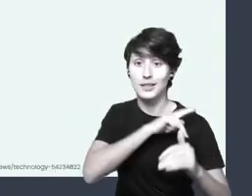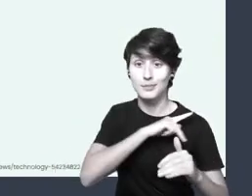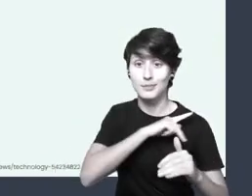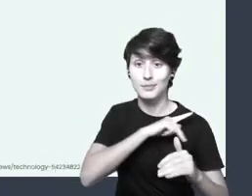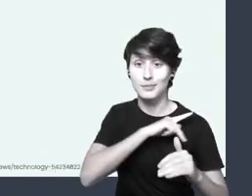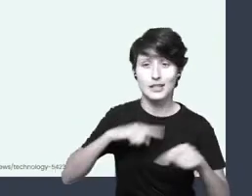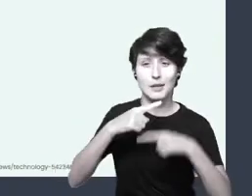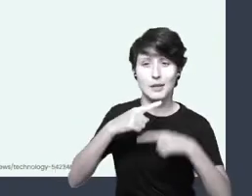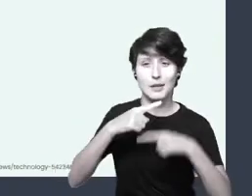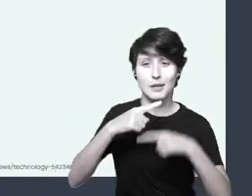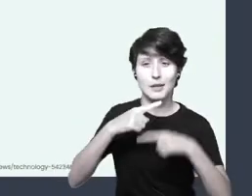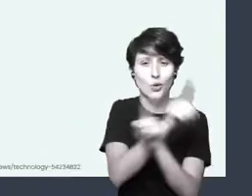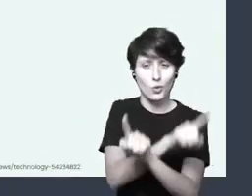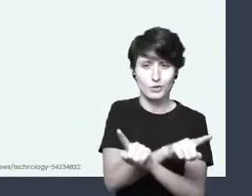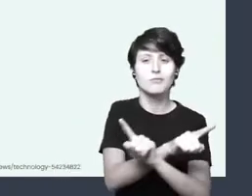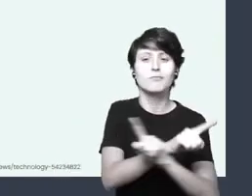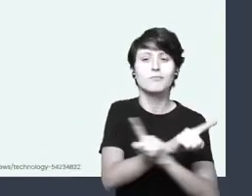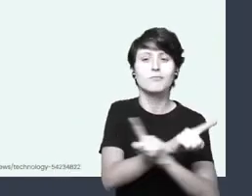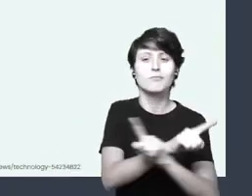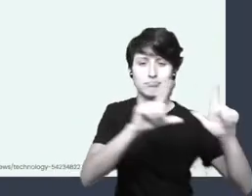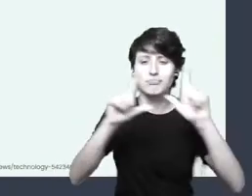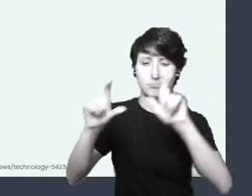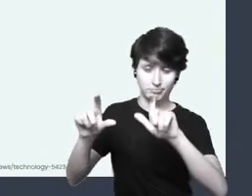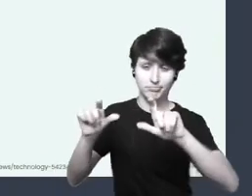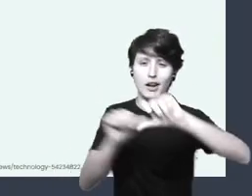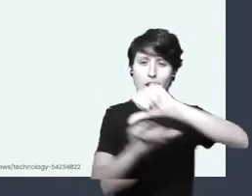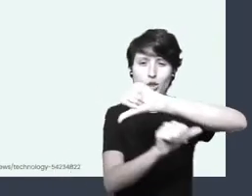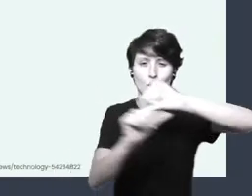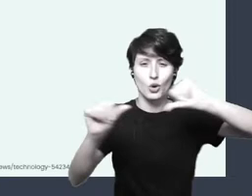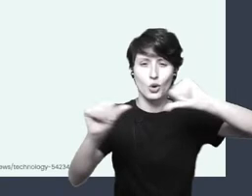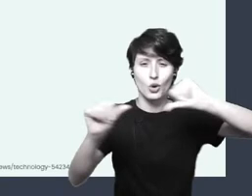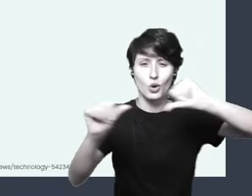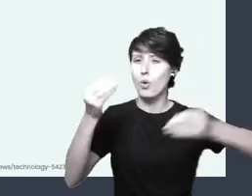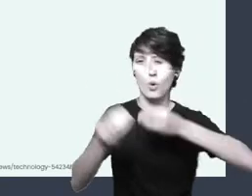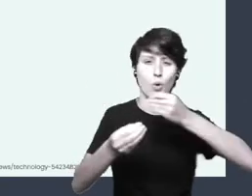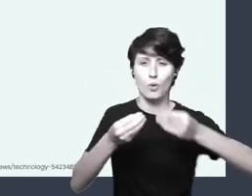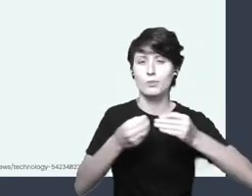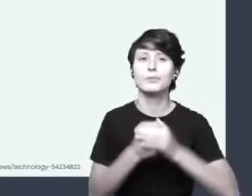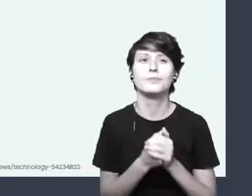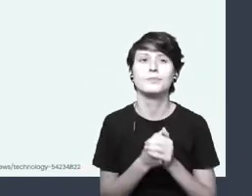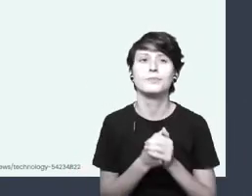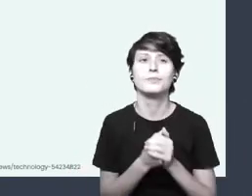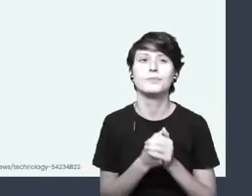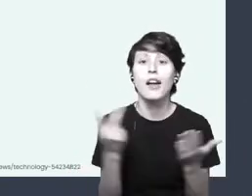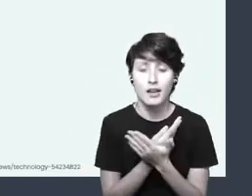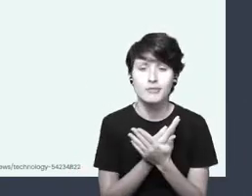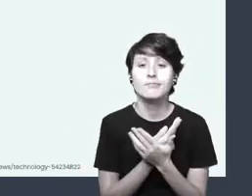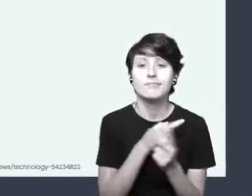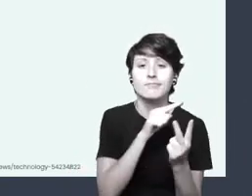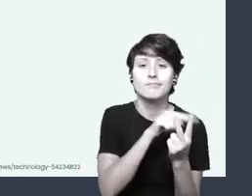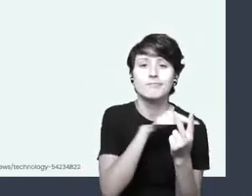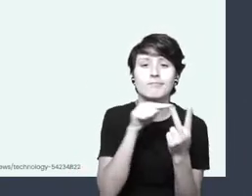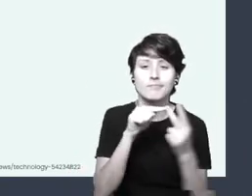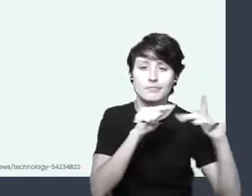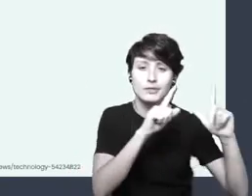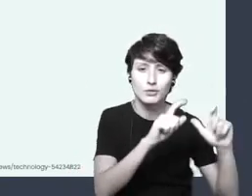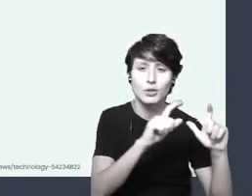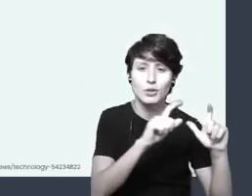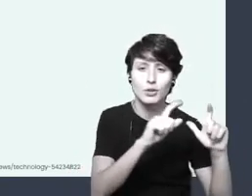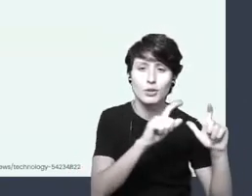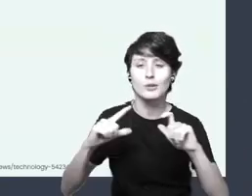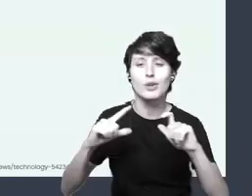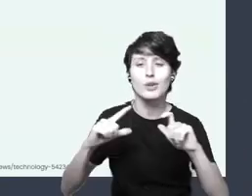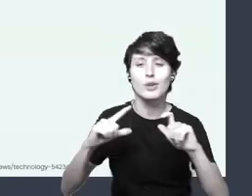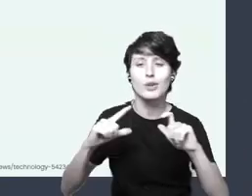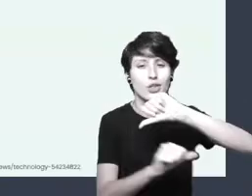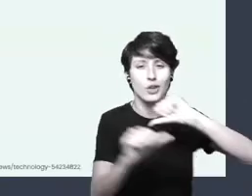onde tinha o Barack Obama em primeiro e o senador em segundo. E apesar dessas duas fotografias elas terem os políticos trocados,